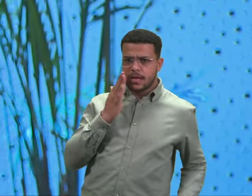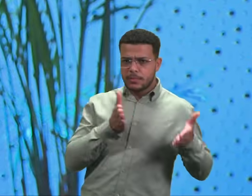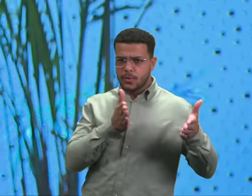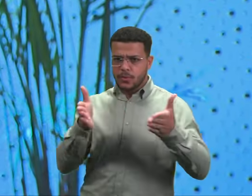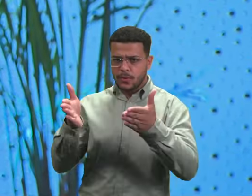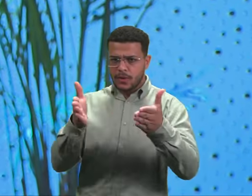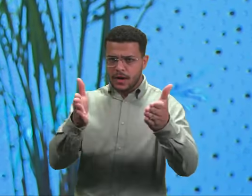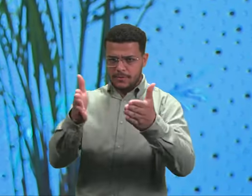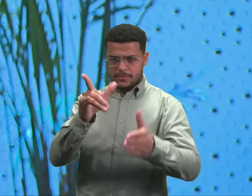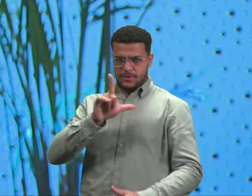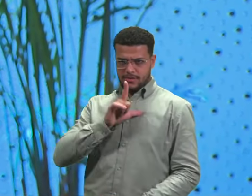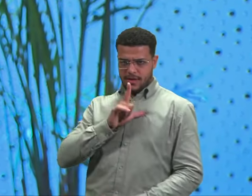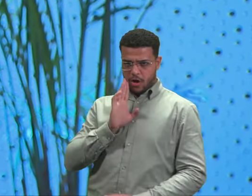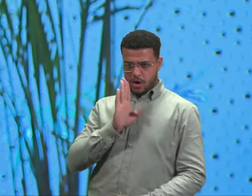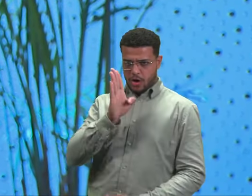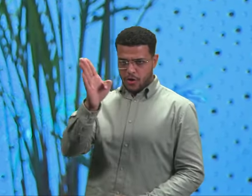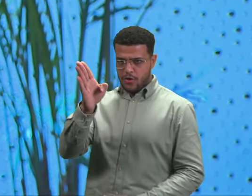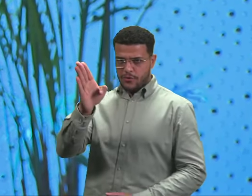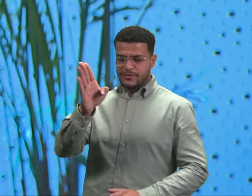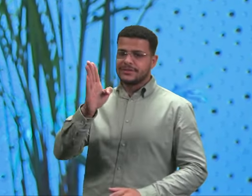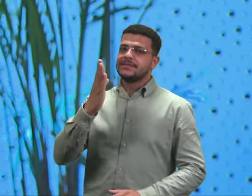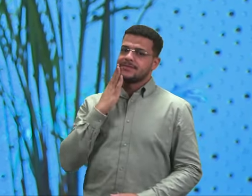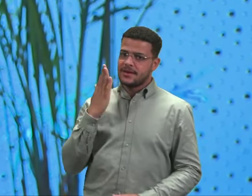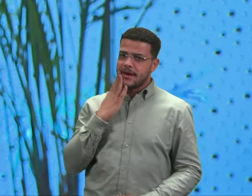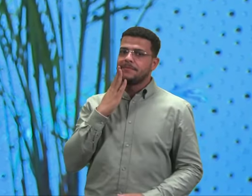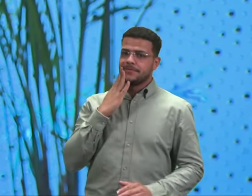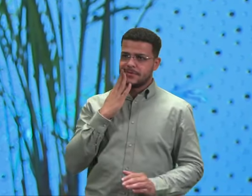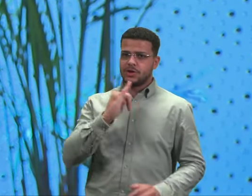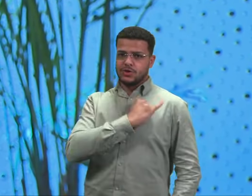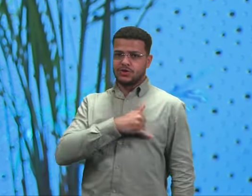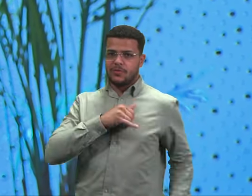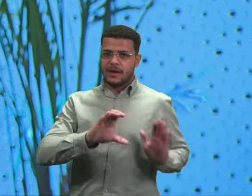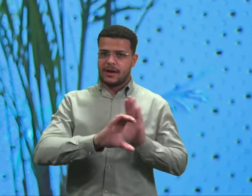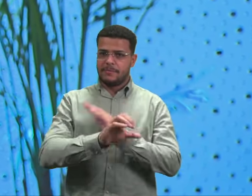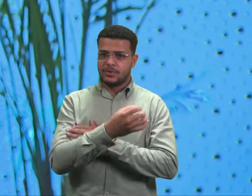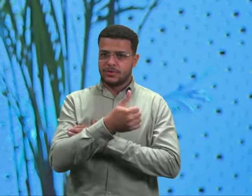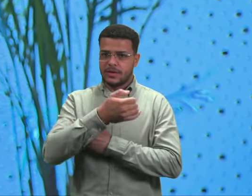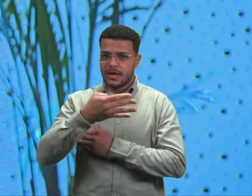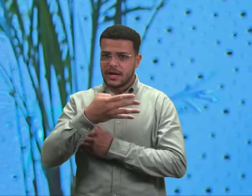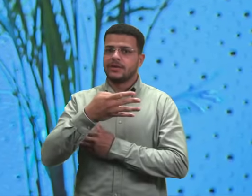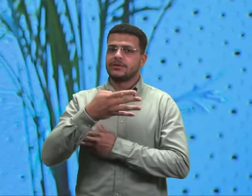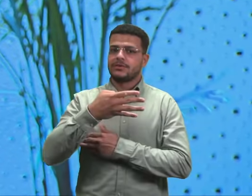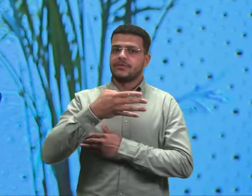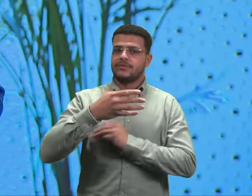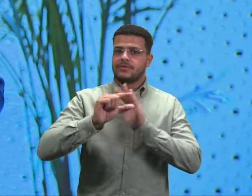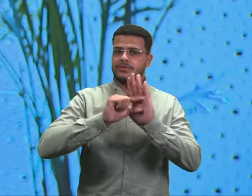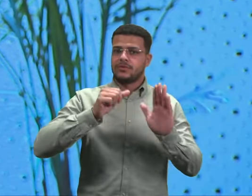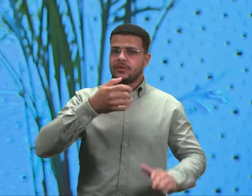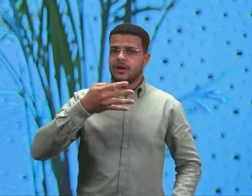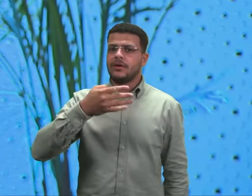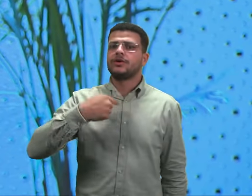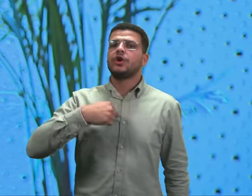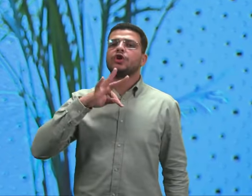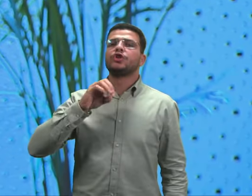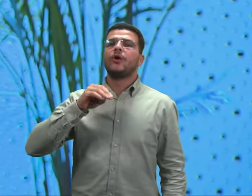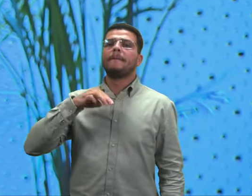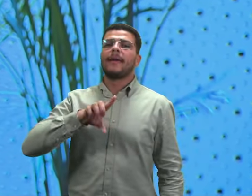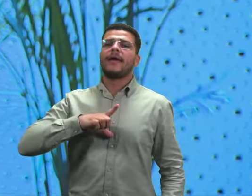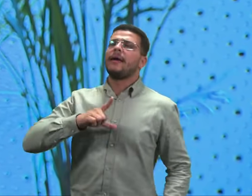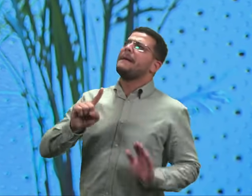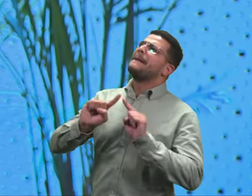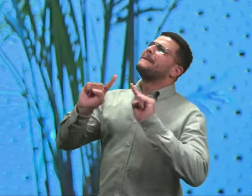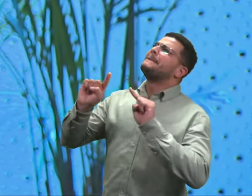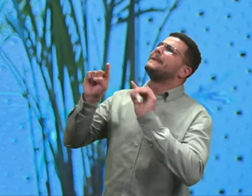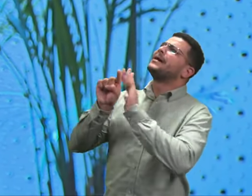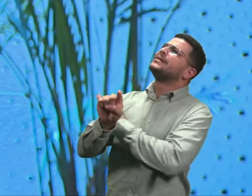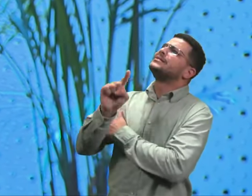onde eu vou? João capítulo 14, versículo 4. Vocês sabem o caminho para onde eu vou? Aí Tomé olhou para ele e disse assim: mas Senhor, a